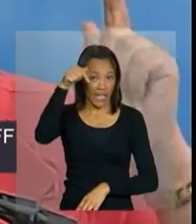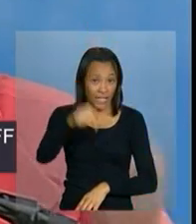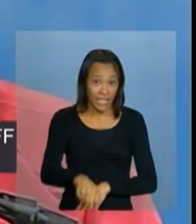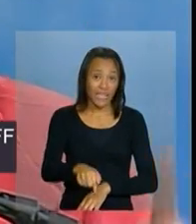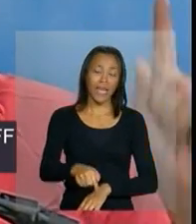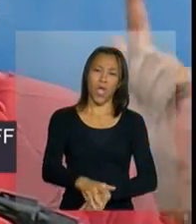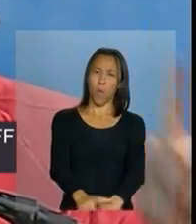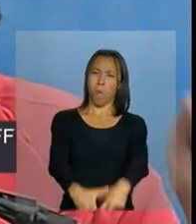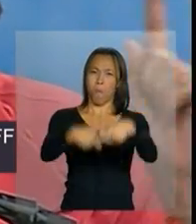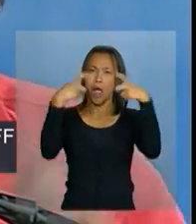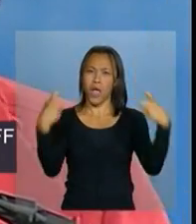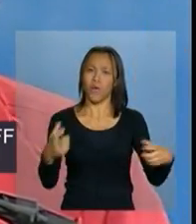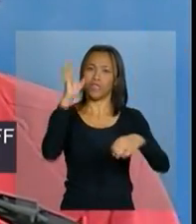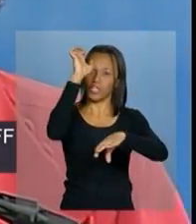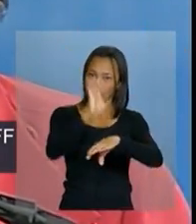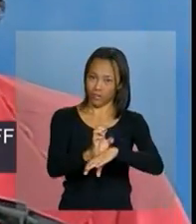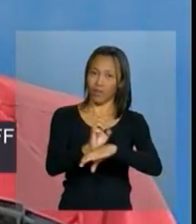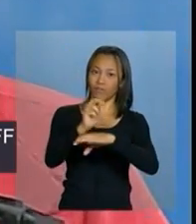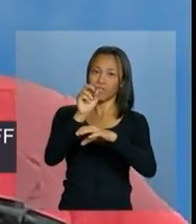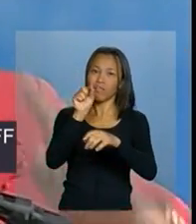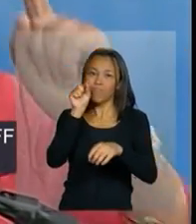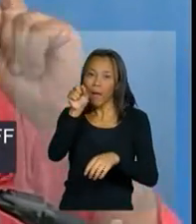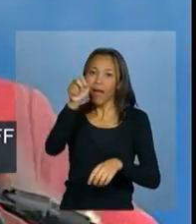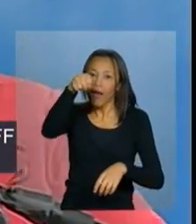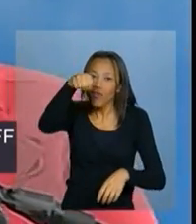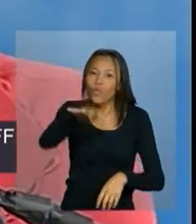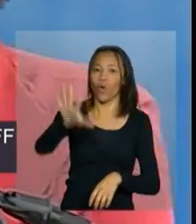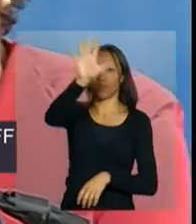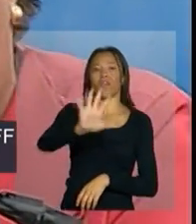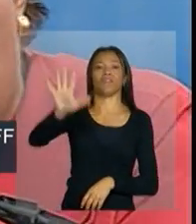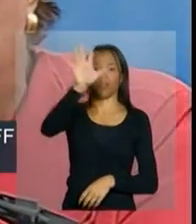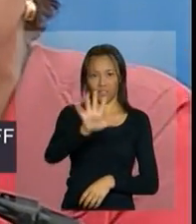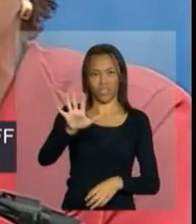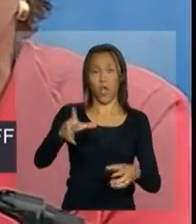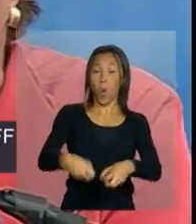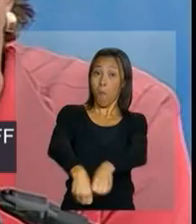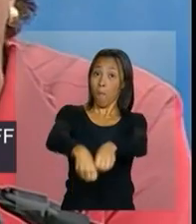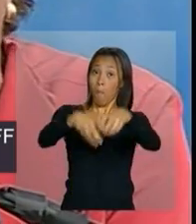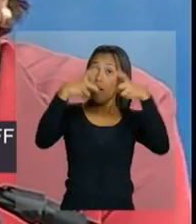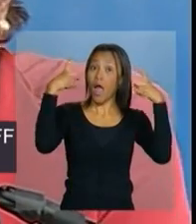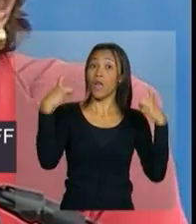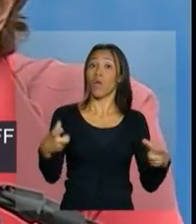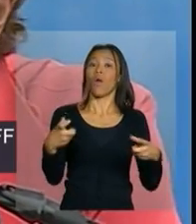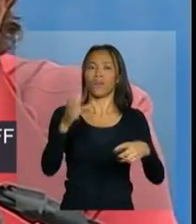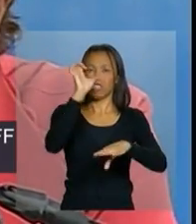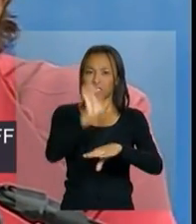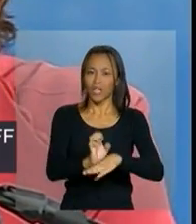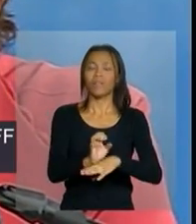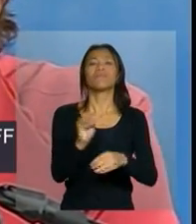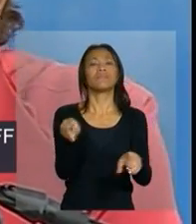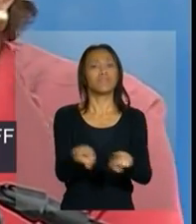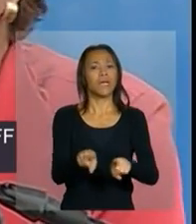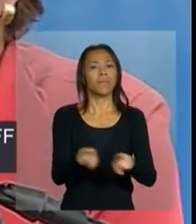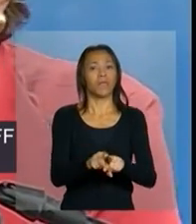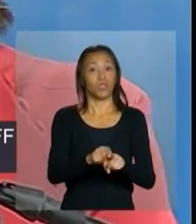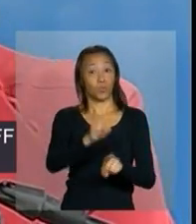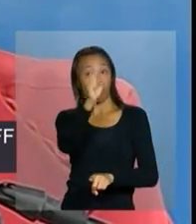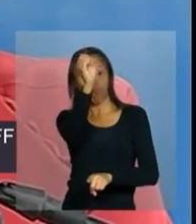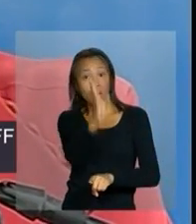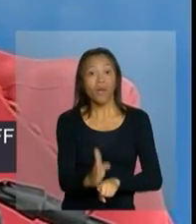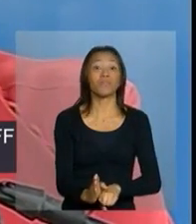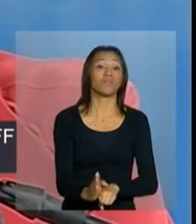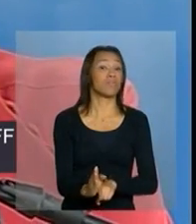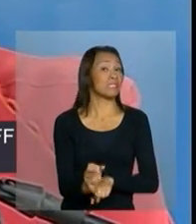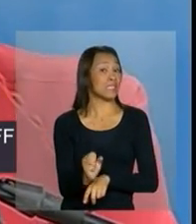maior estado aqui do Nordeste. É um dos maiores estados do país. Sem